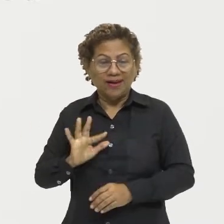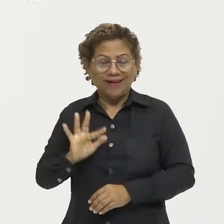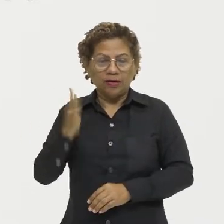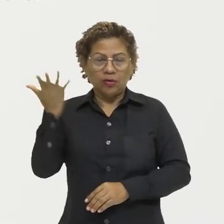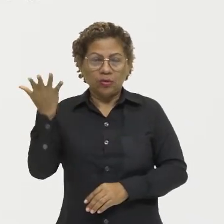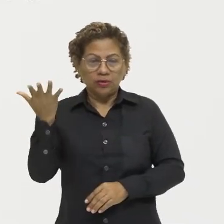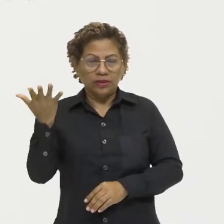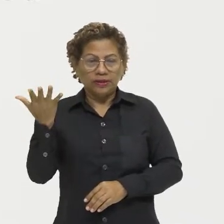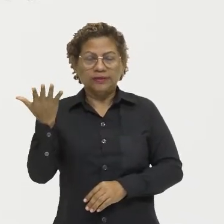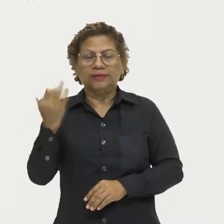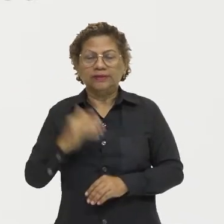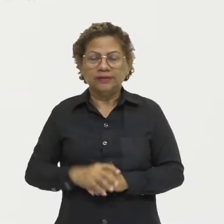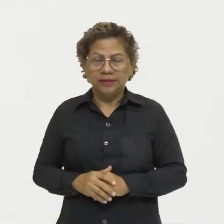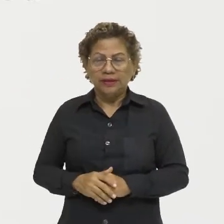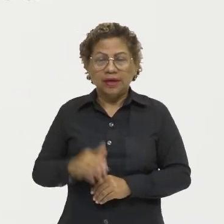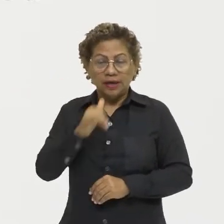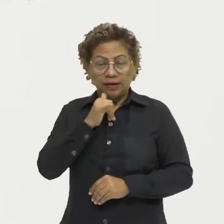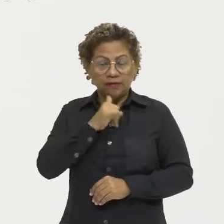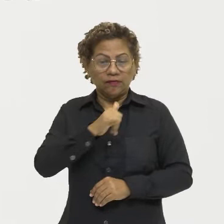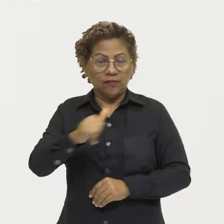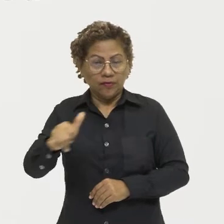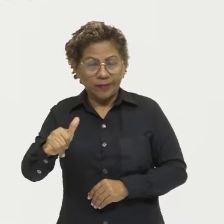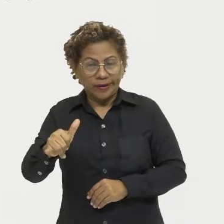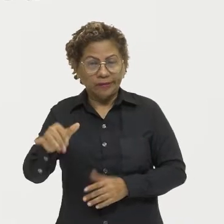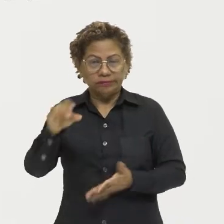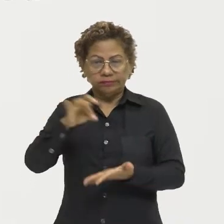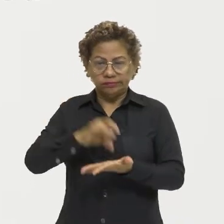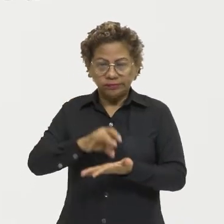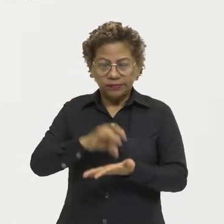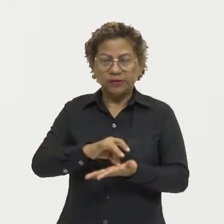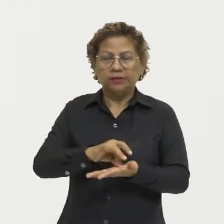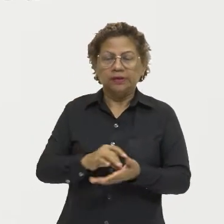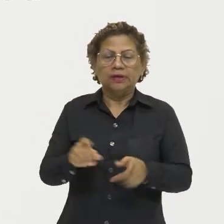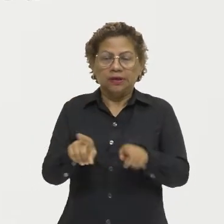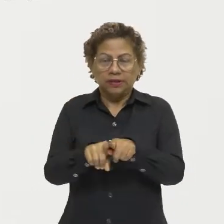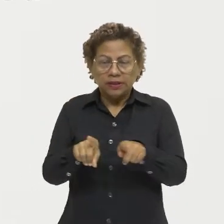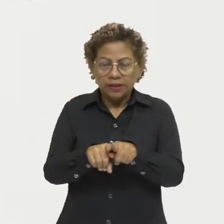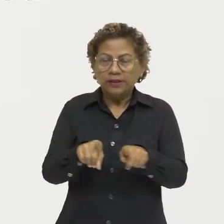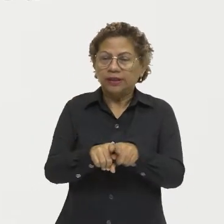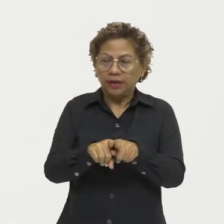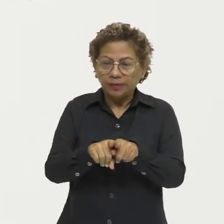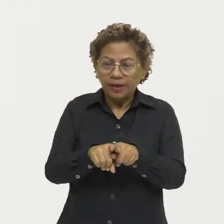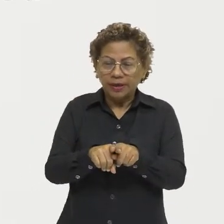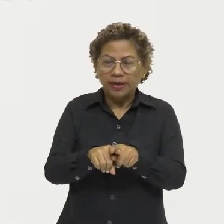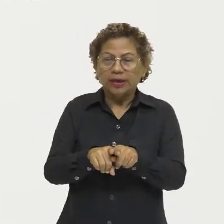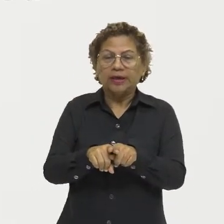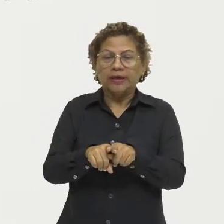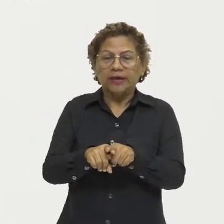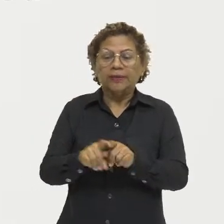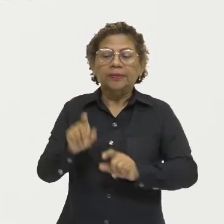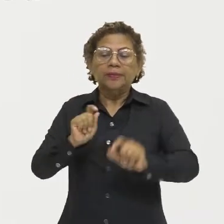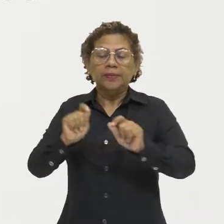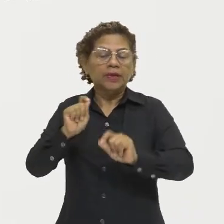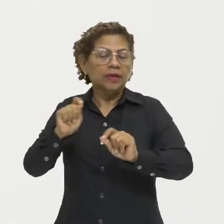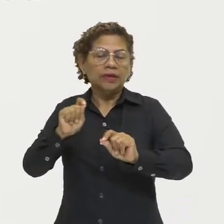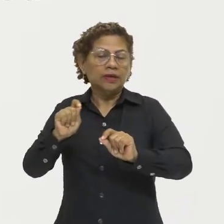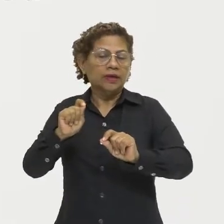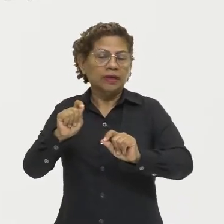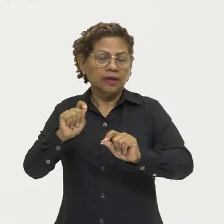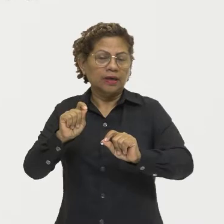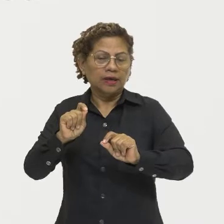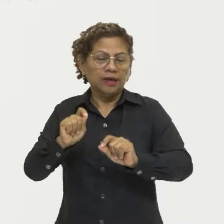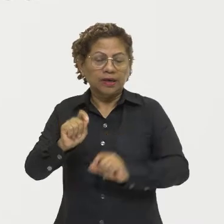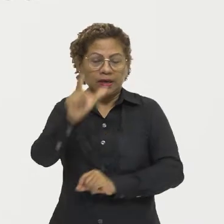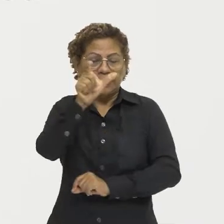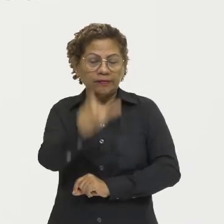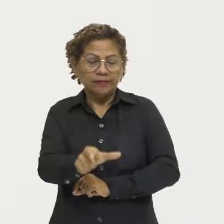de informação sobre a realidade ou sobre um elemento a ser designado. Então, aqui,